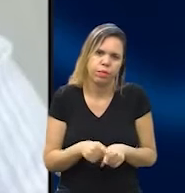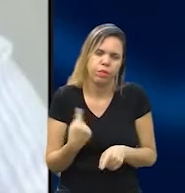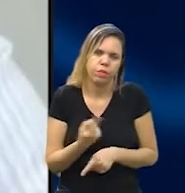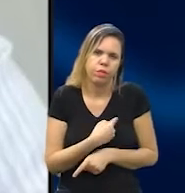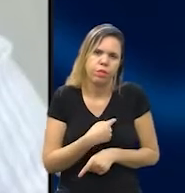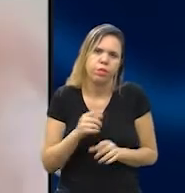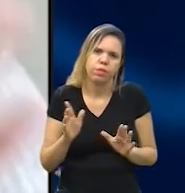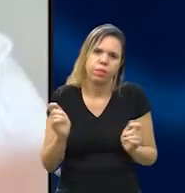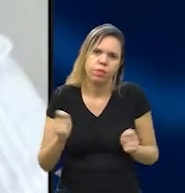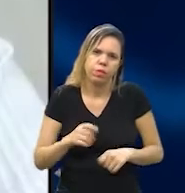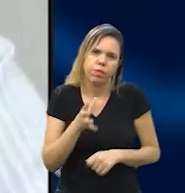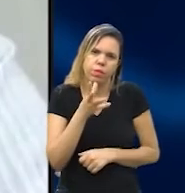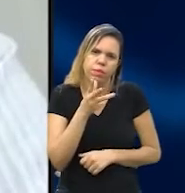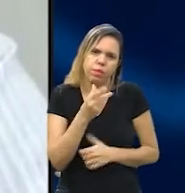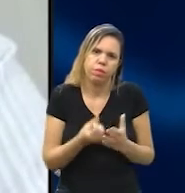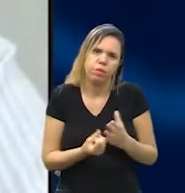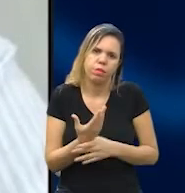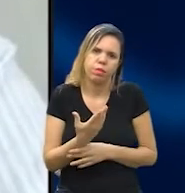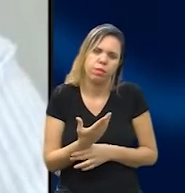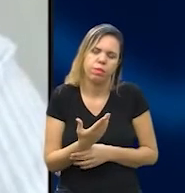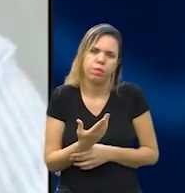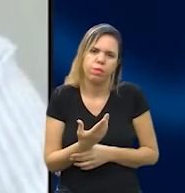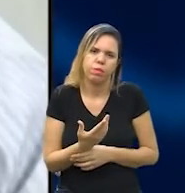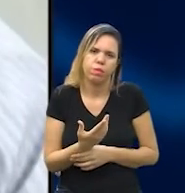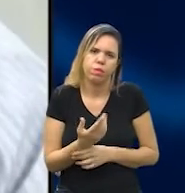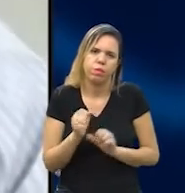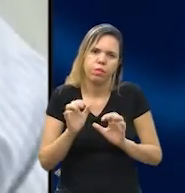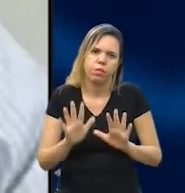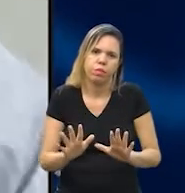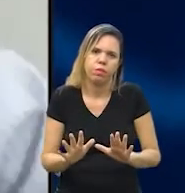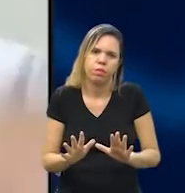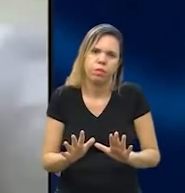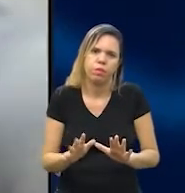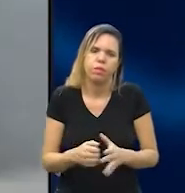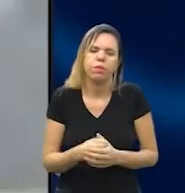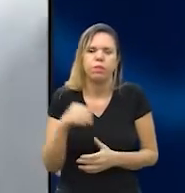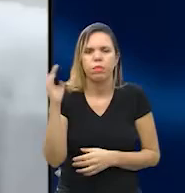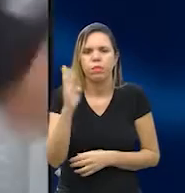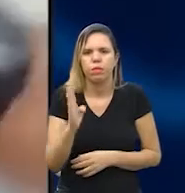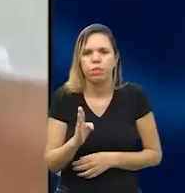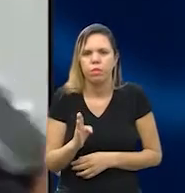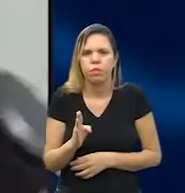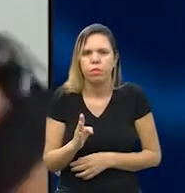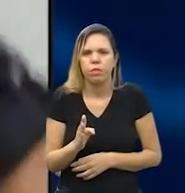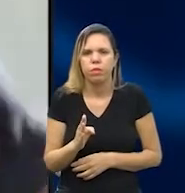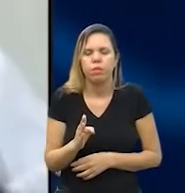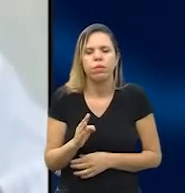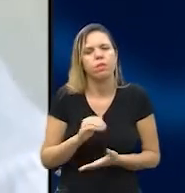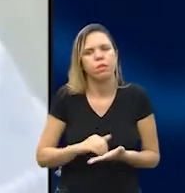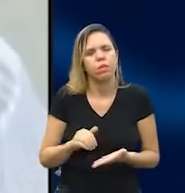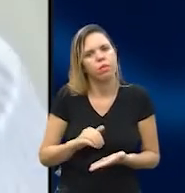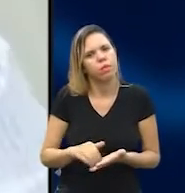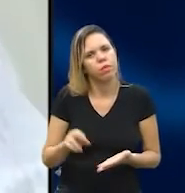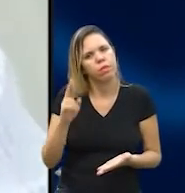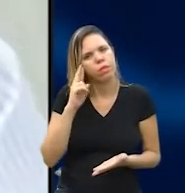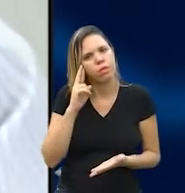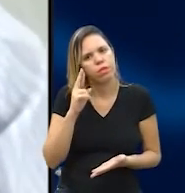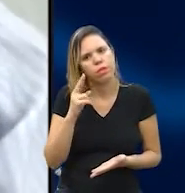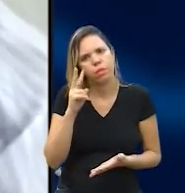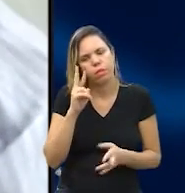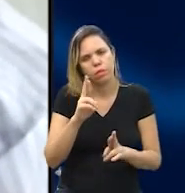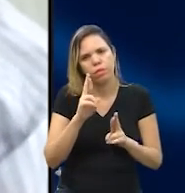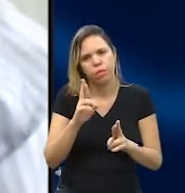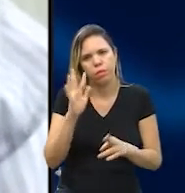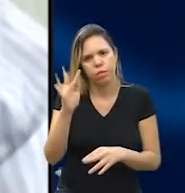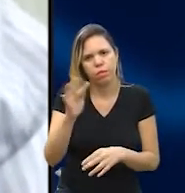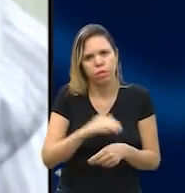festas, né, a gente provavelmente vai demorar a acontecer. No entanto, apesar do atual cenário no Brasil, o executivo ainda vê